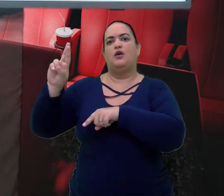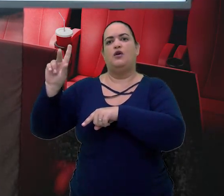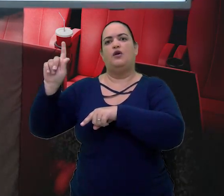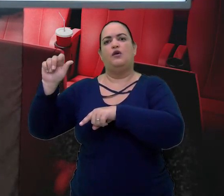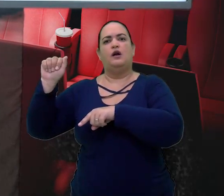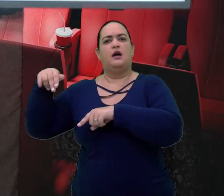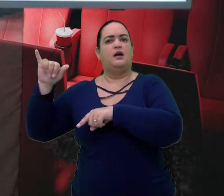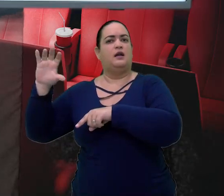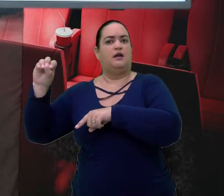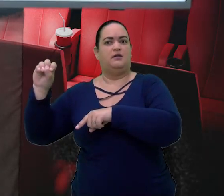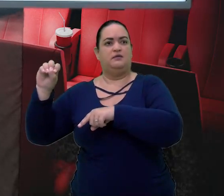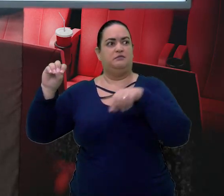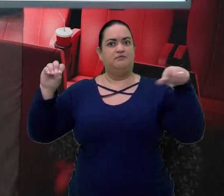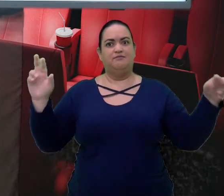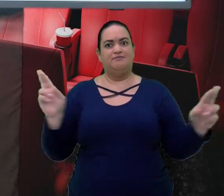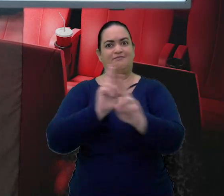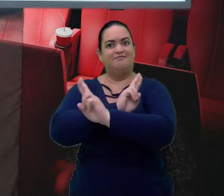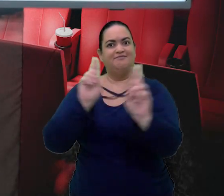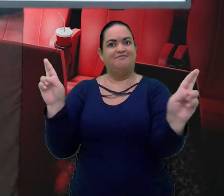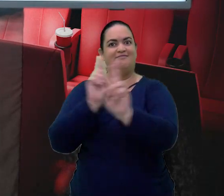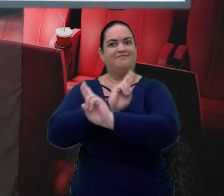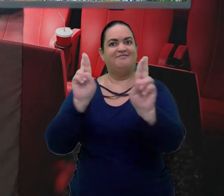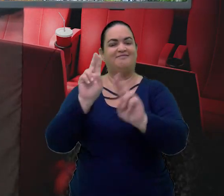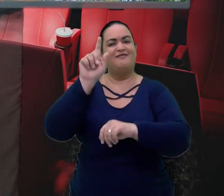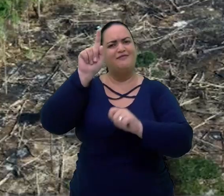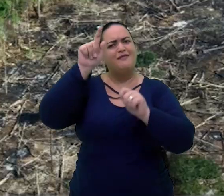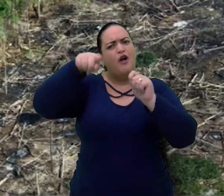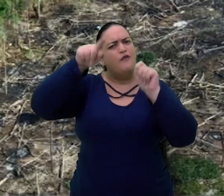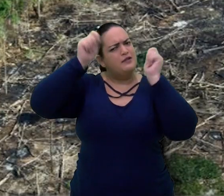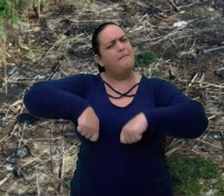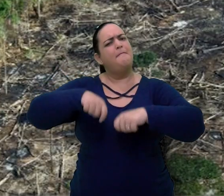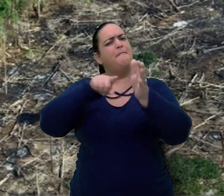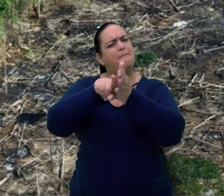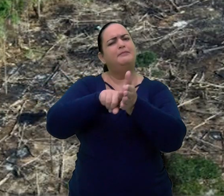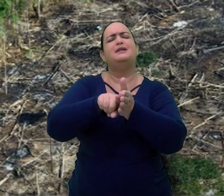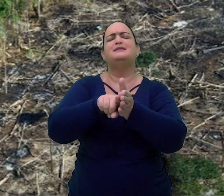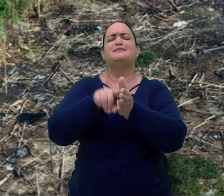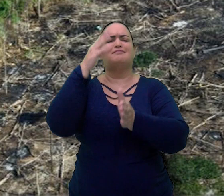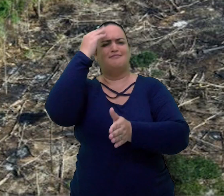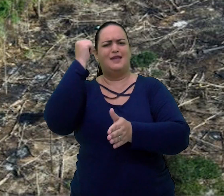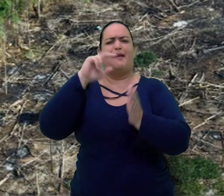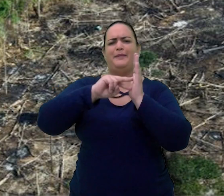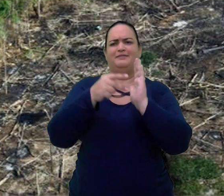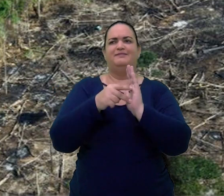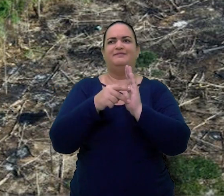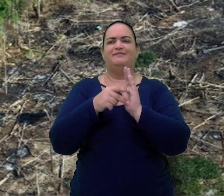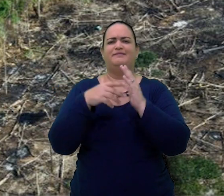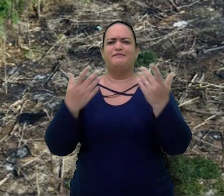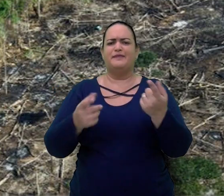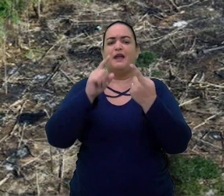mais, pesquisar bem mais sobre o que significa ecologia. E desmatamento? Você já ouviu falar nessa